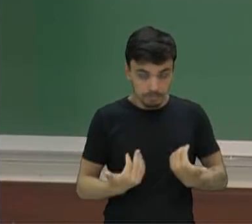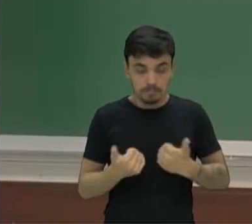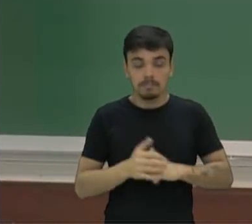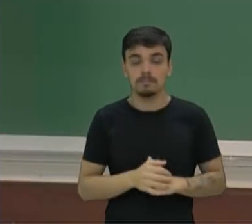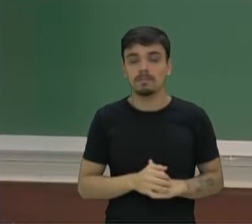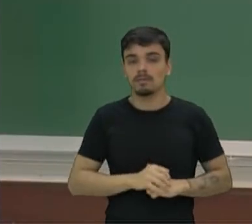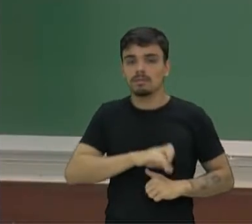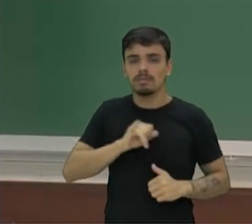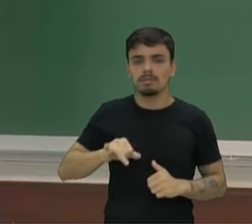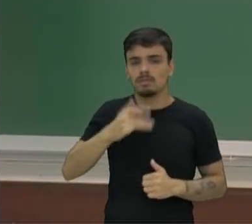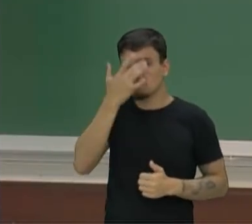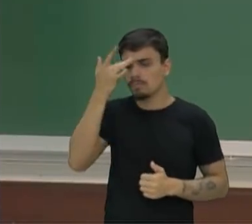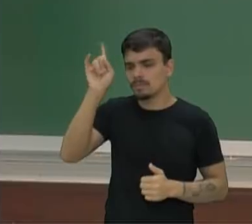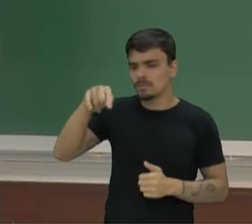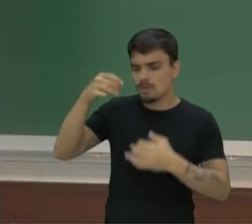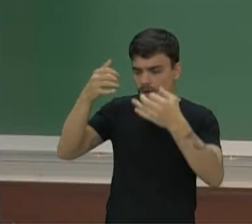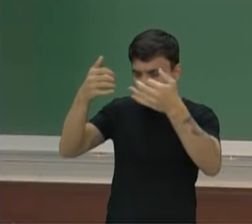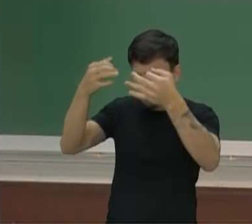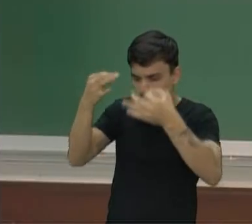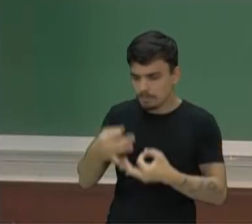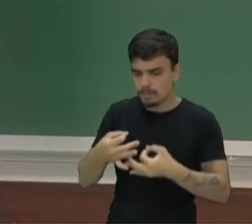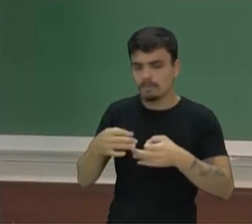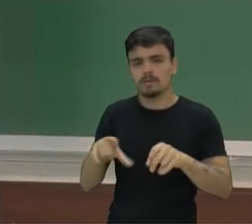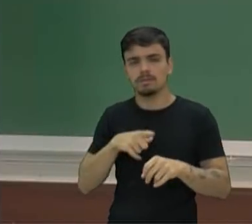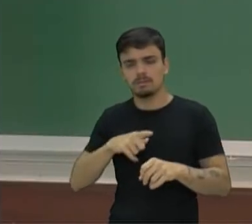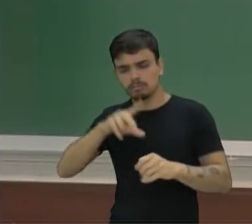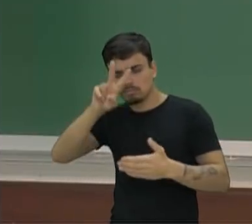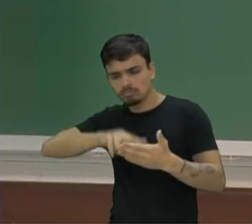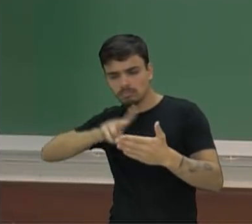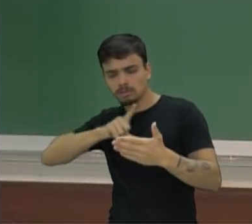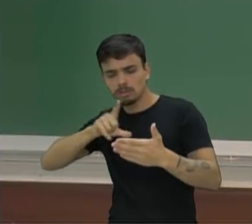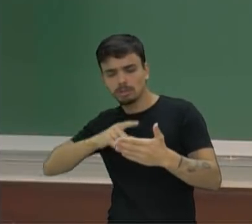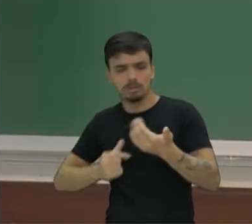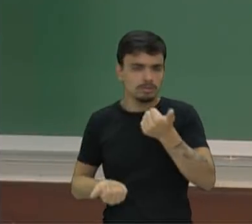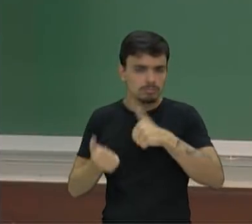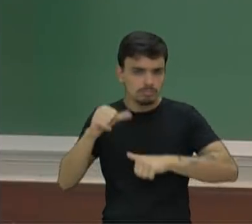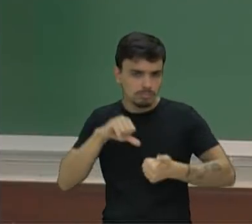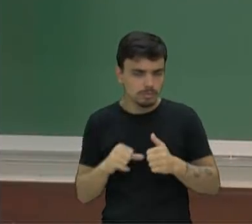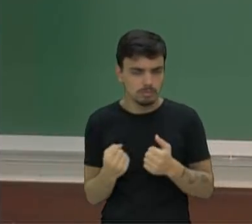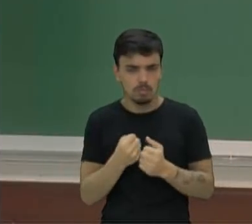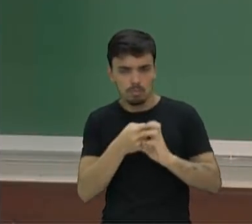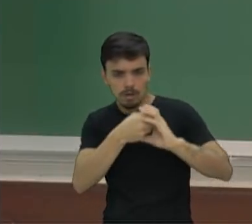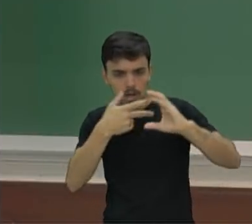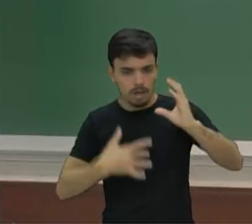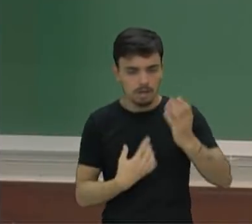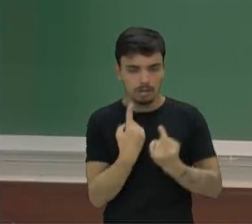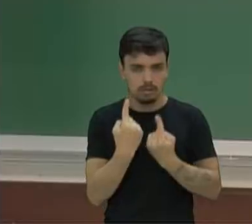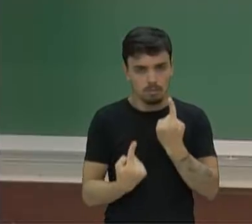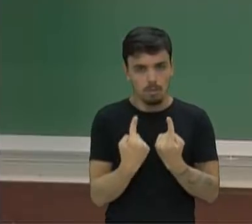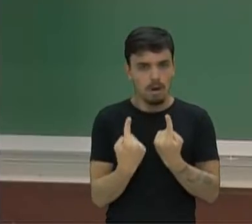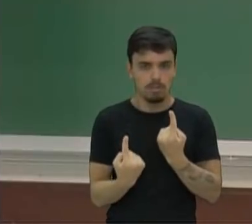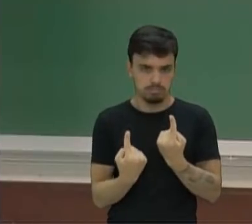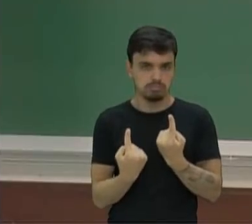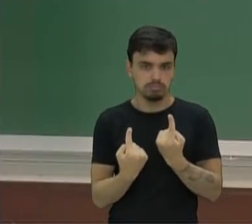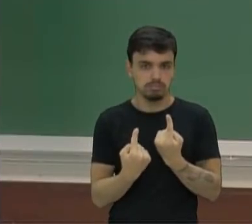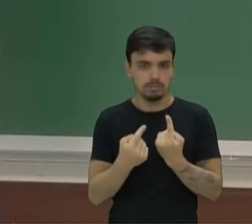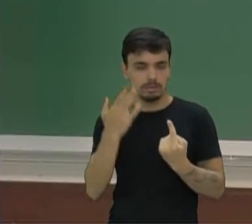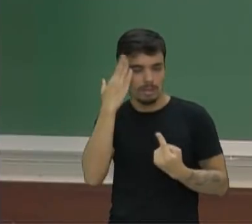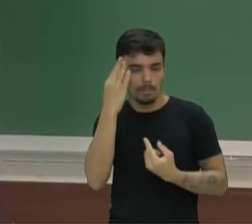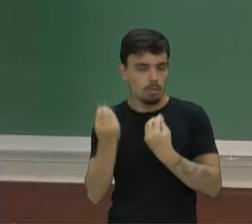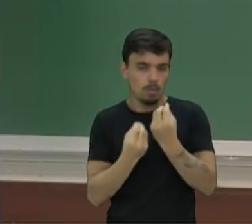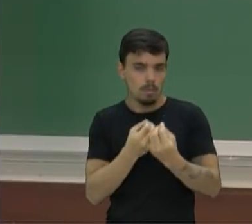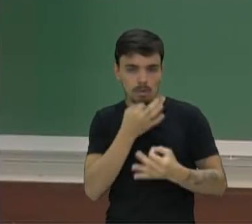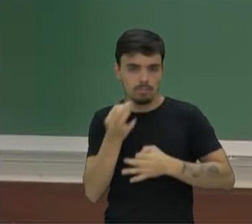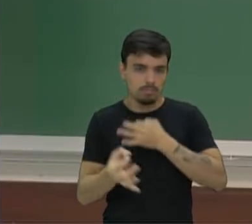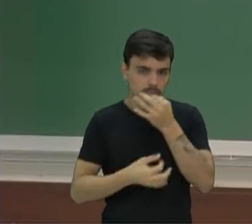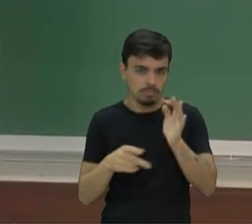avaliassem que a criança estava perfeita, teria um biotipo ou características, sabe Deus quais eram os critérios desses anciãos,